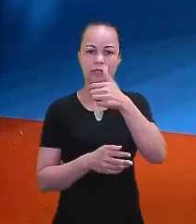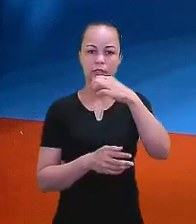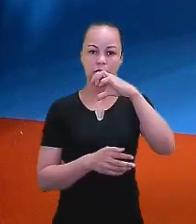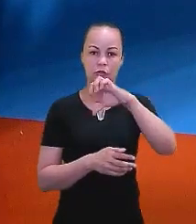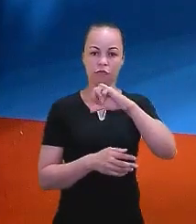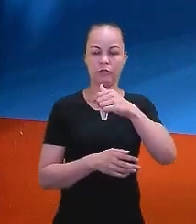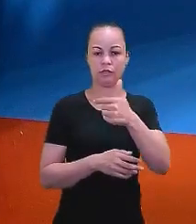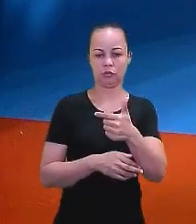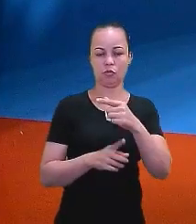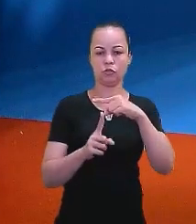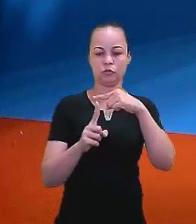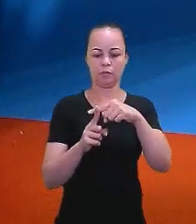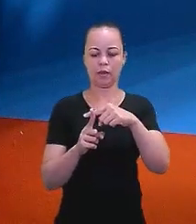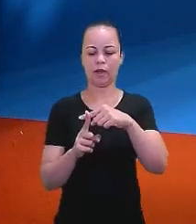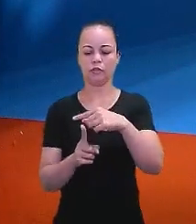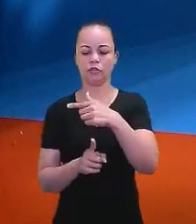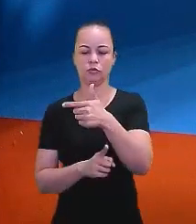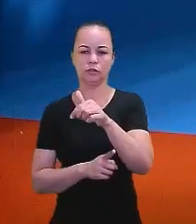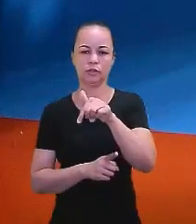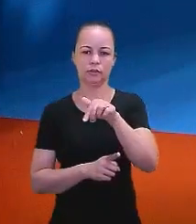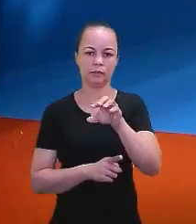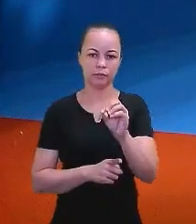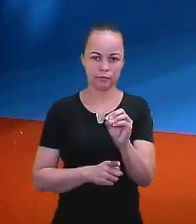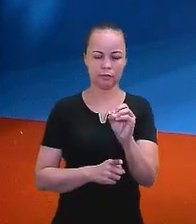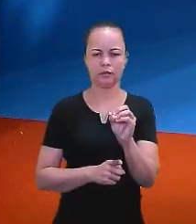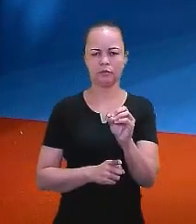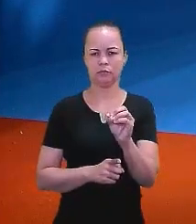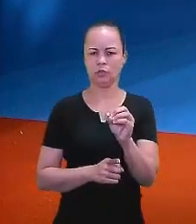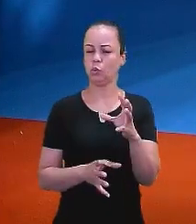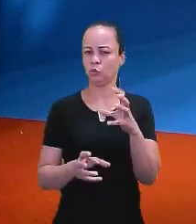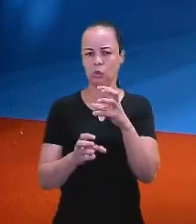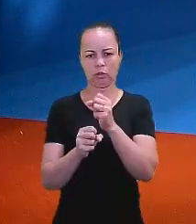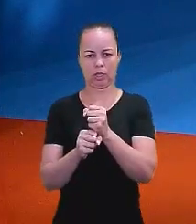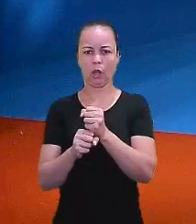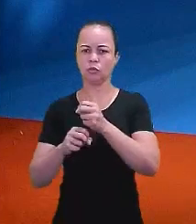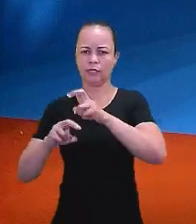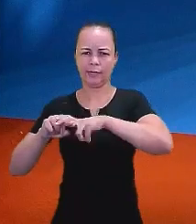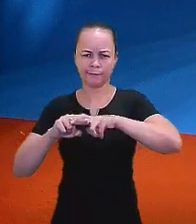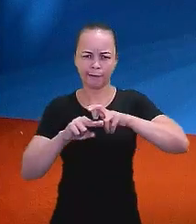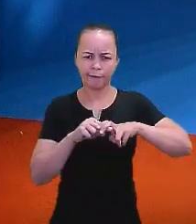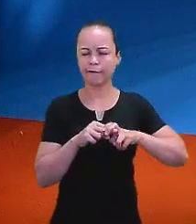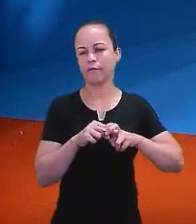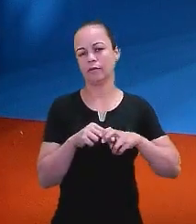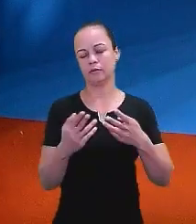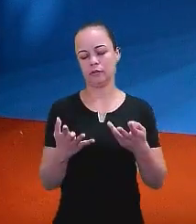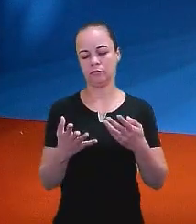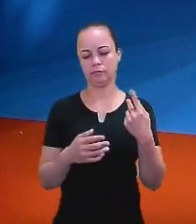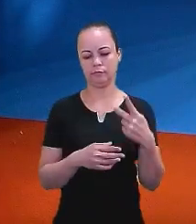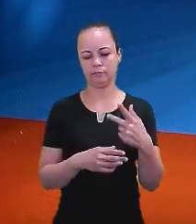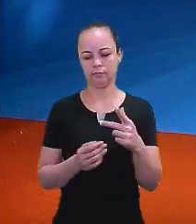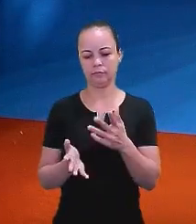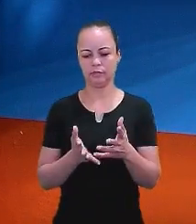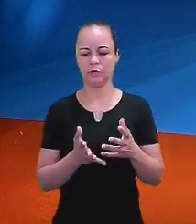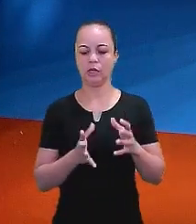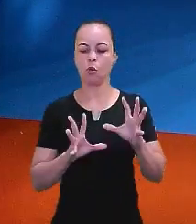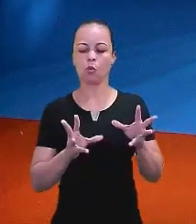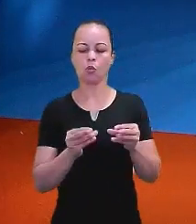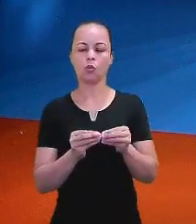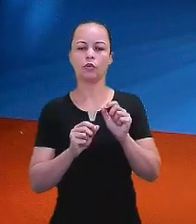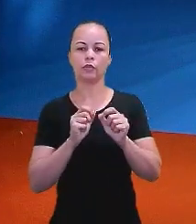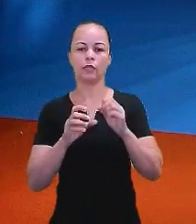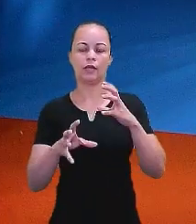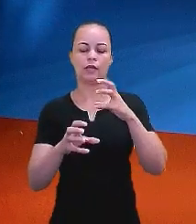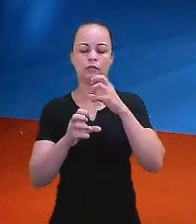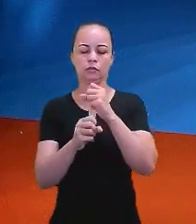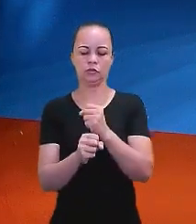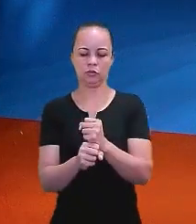mais 270. Ele não diz que quer o número total de poltronas? Então, o que é que a gente vai fazer? A partir disso, pode-se concluir que a soma